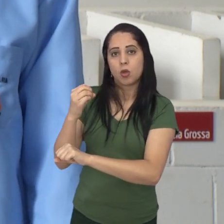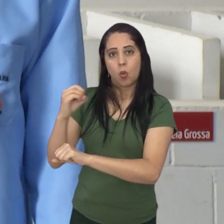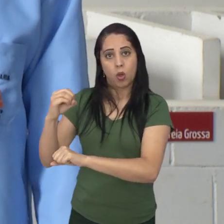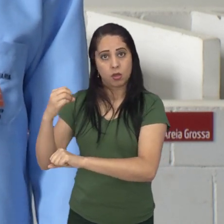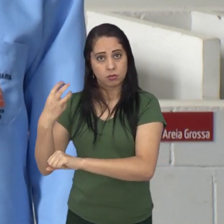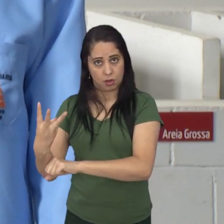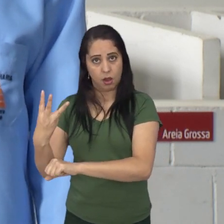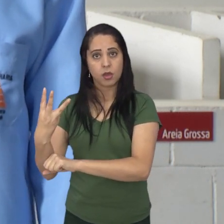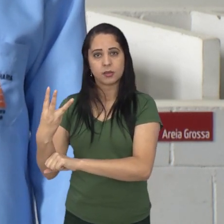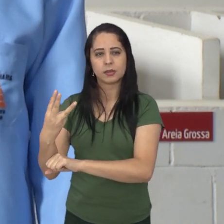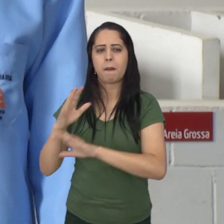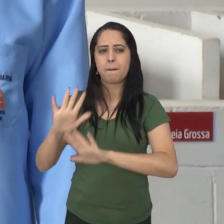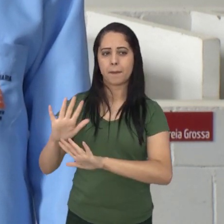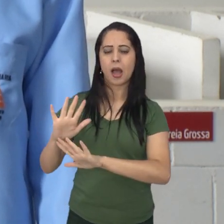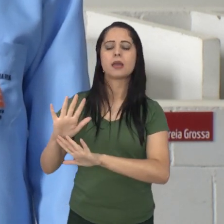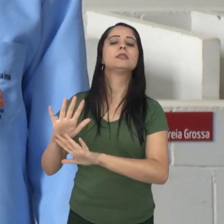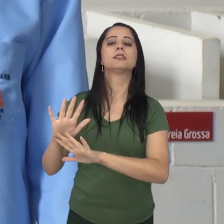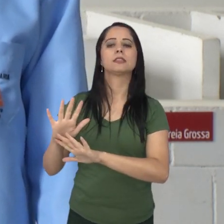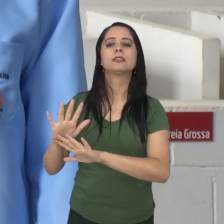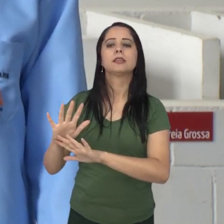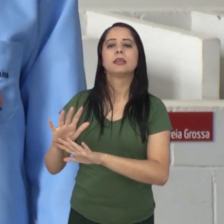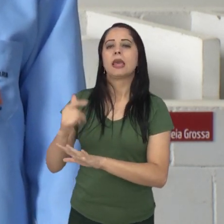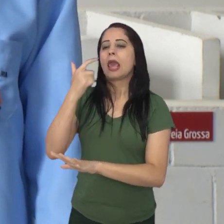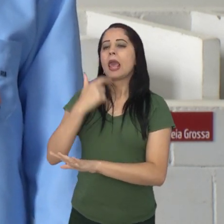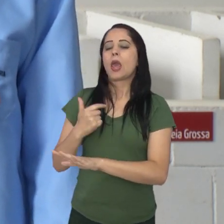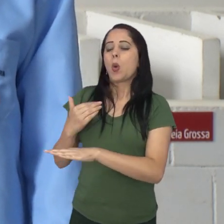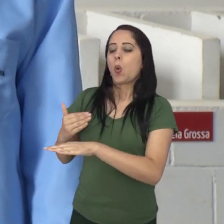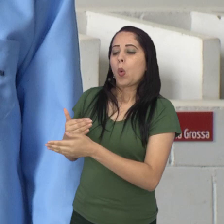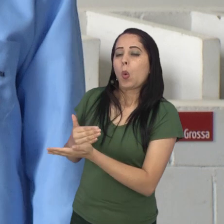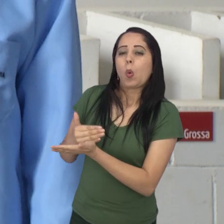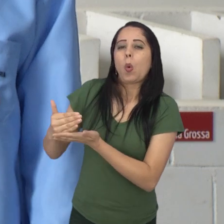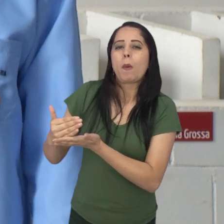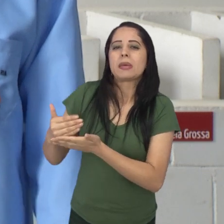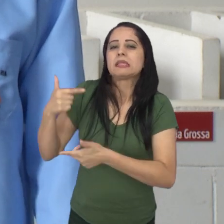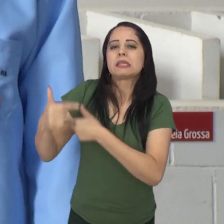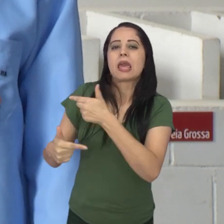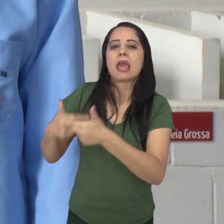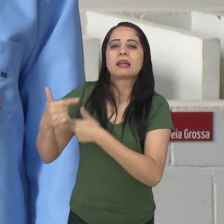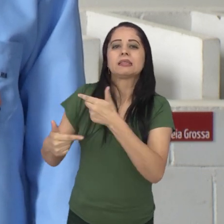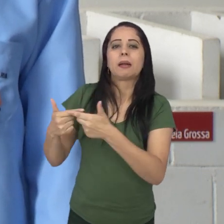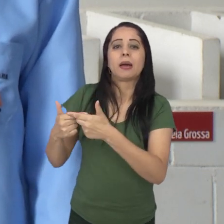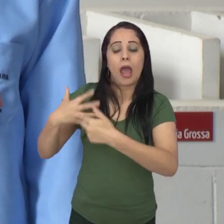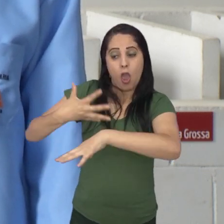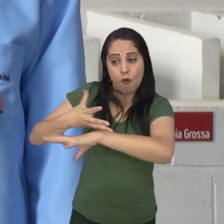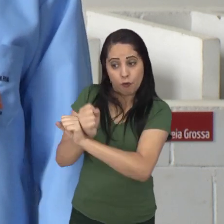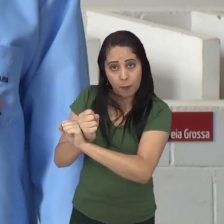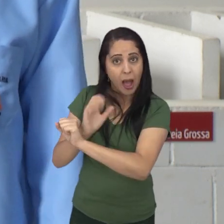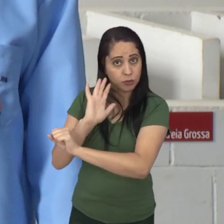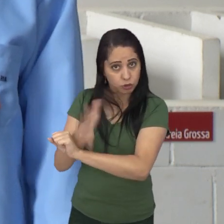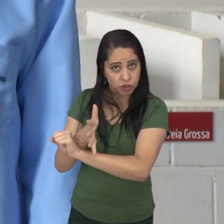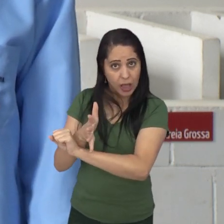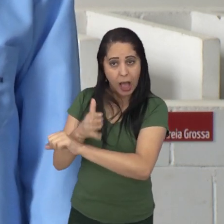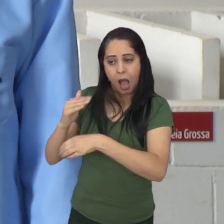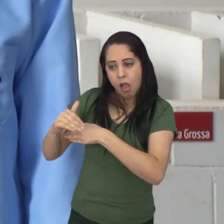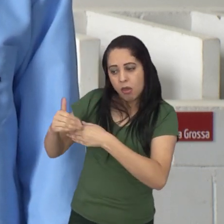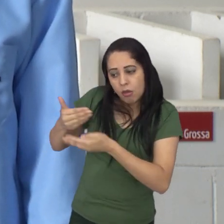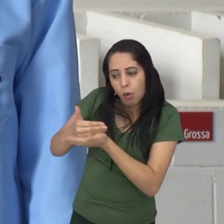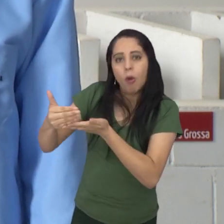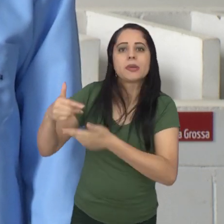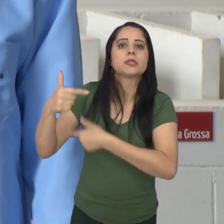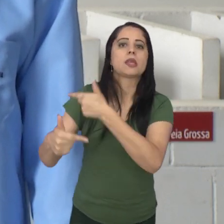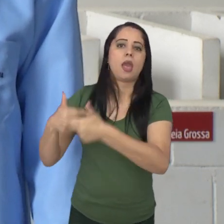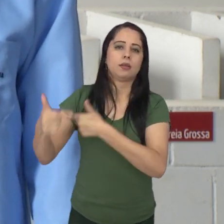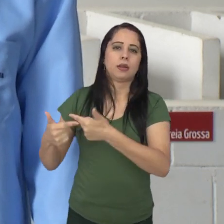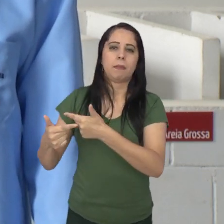2003 e a minha carreira começou logo após praticamente a formatura, né, trabalhando